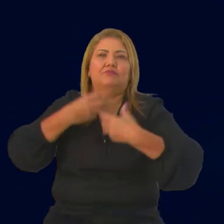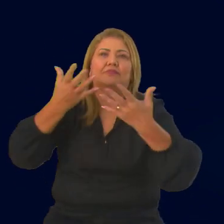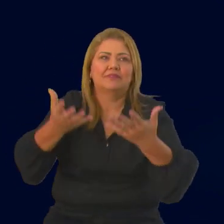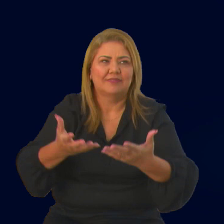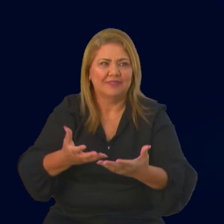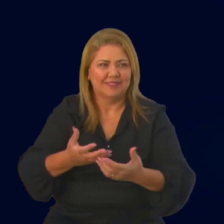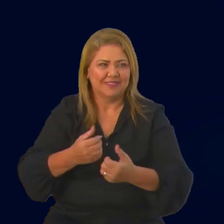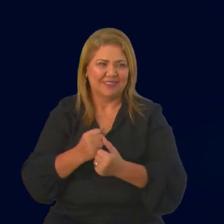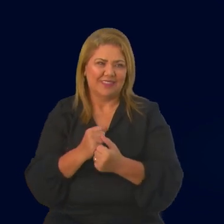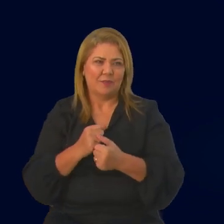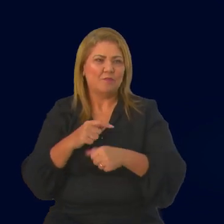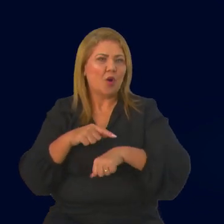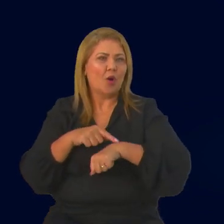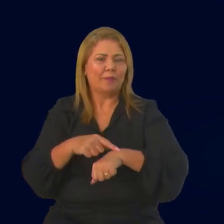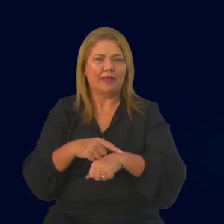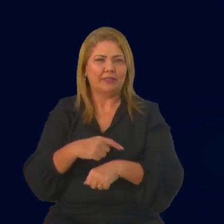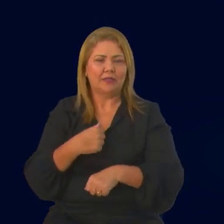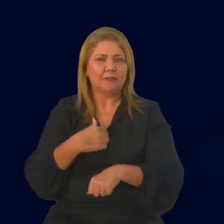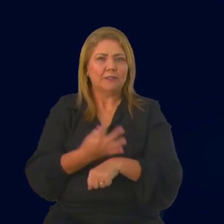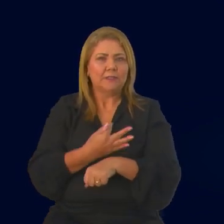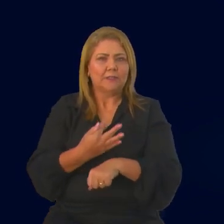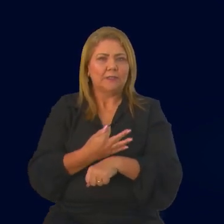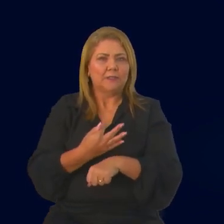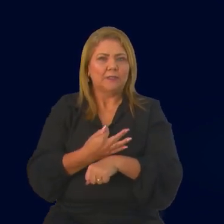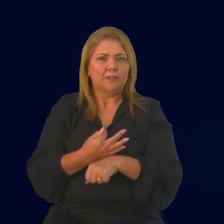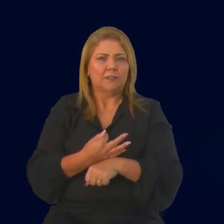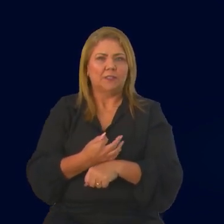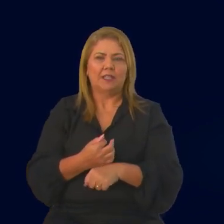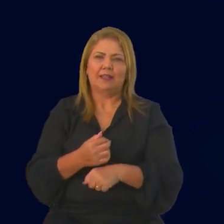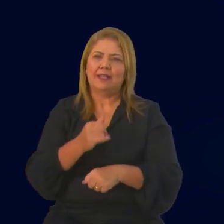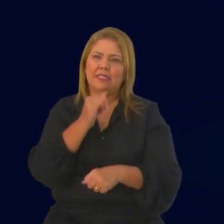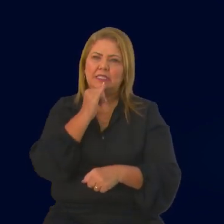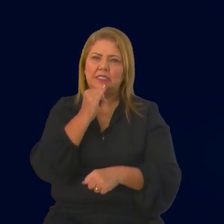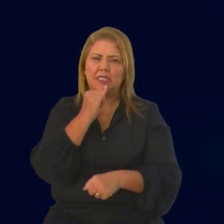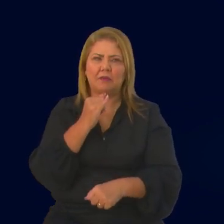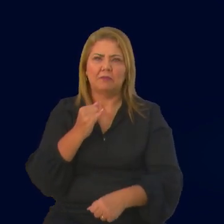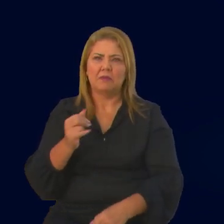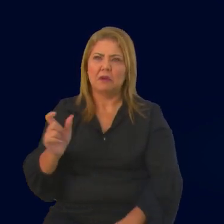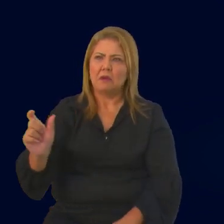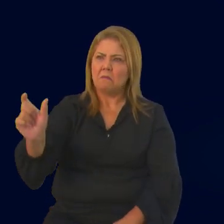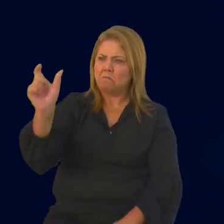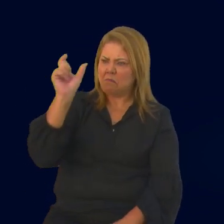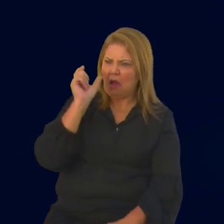é aquele momento de tomar lá da cá. Sabe quando você escuta um desaforo e...